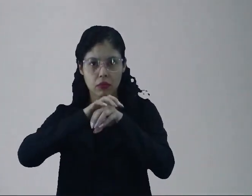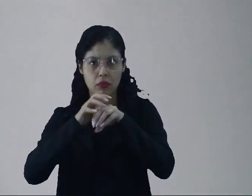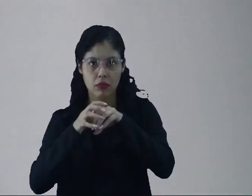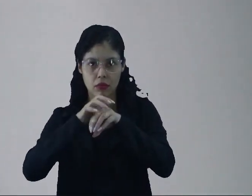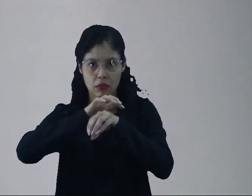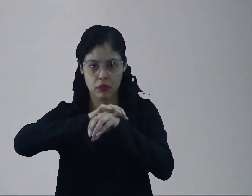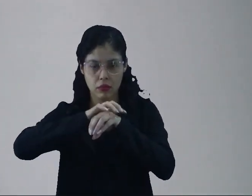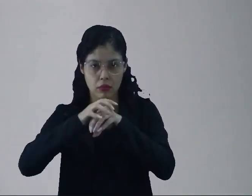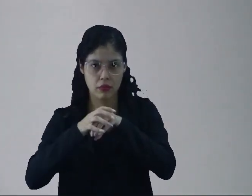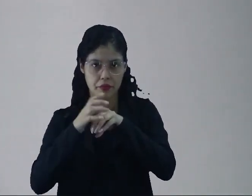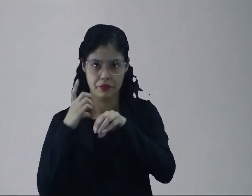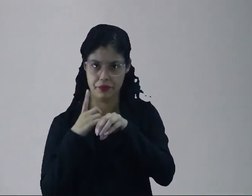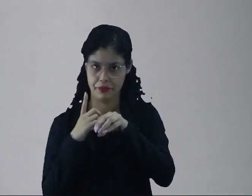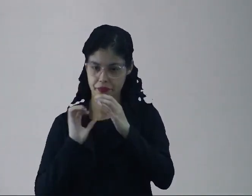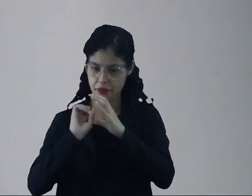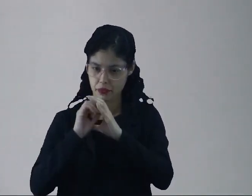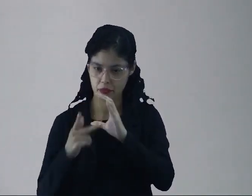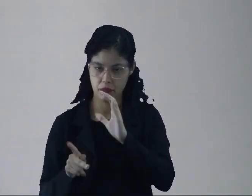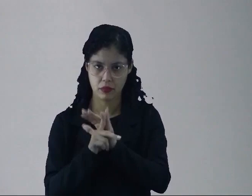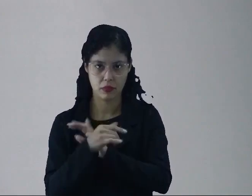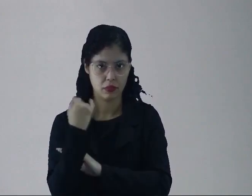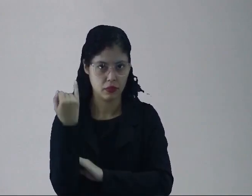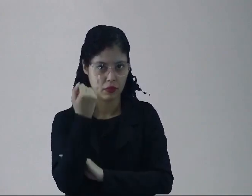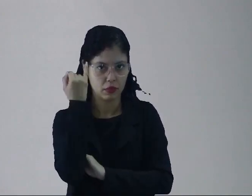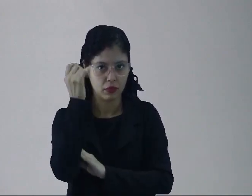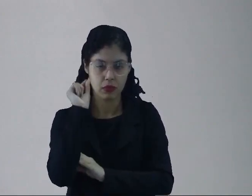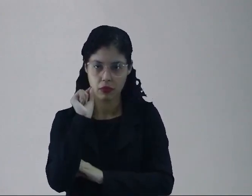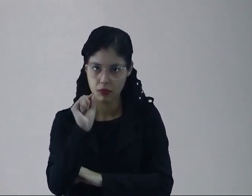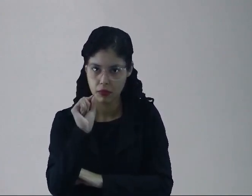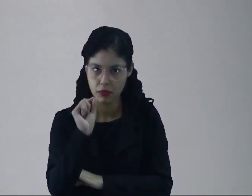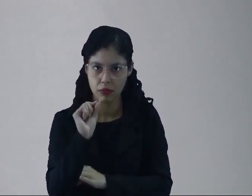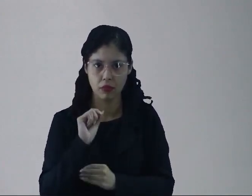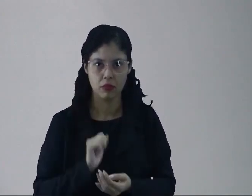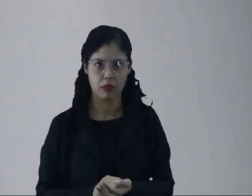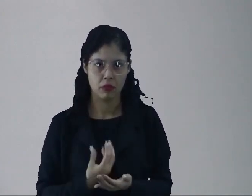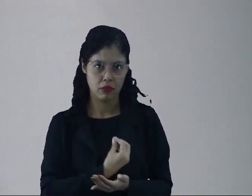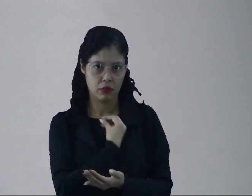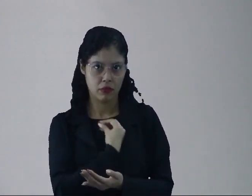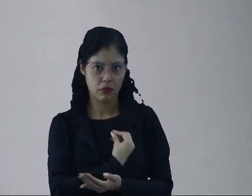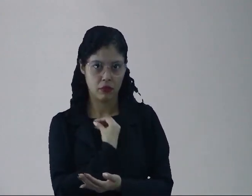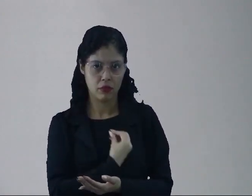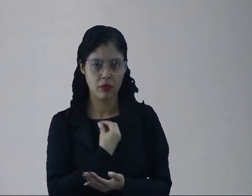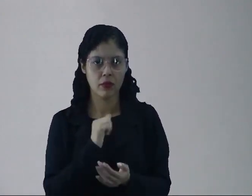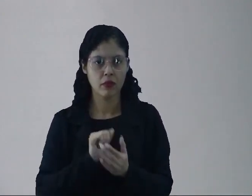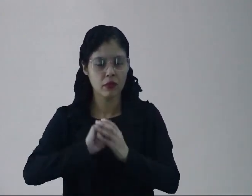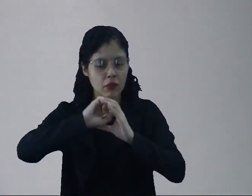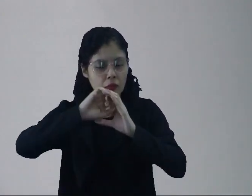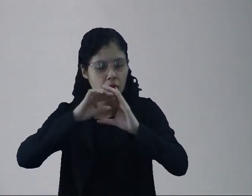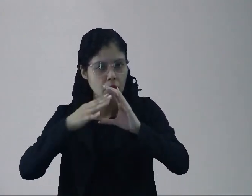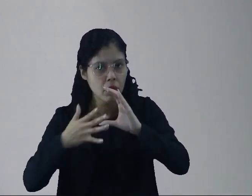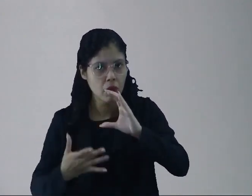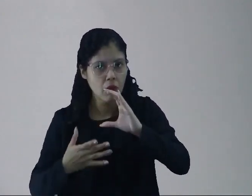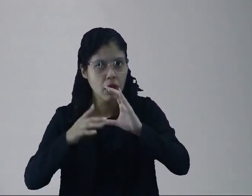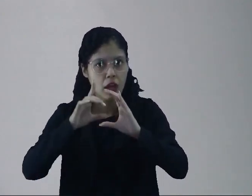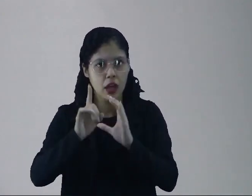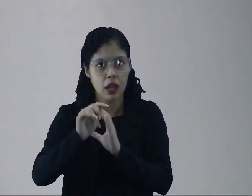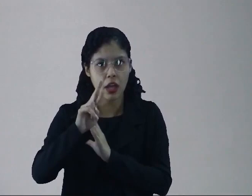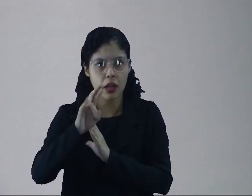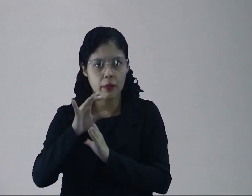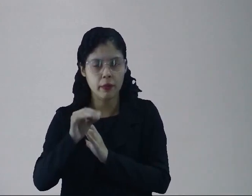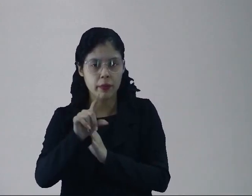a membrana plasmática ela tem uma característica muito interessante que é o seguinte, ela apresenta uma característica que a gente chama de